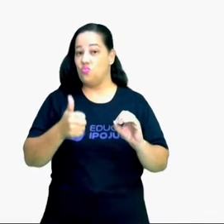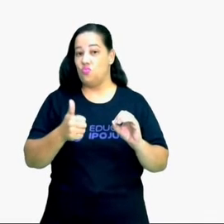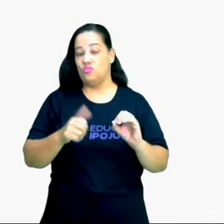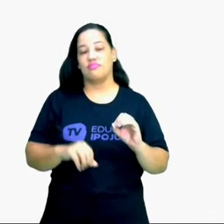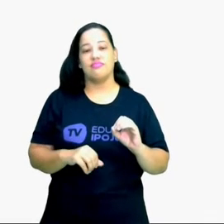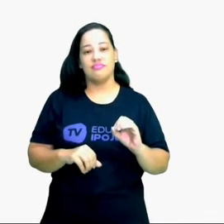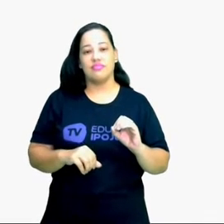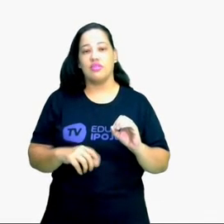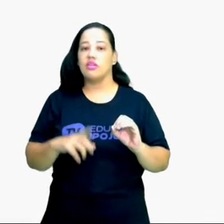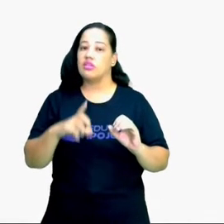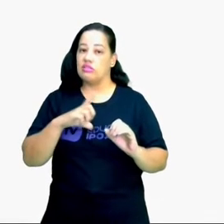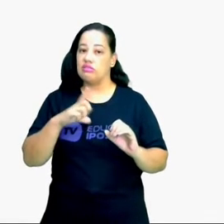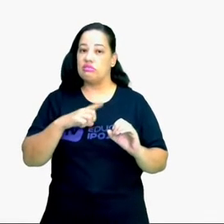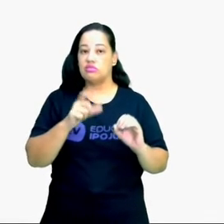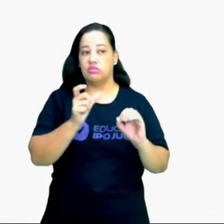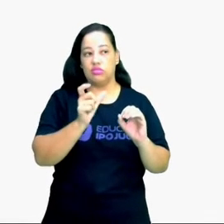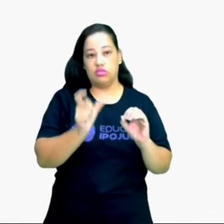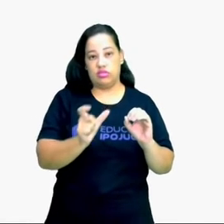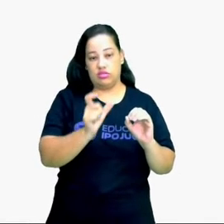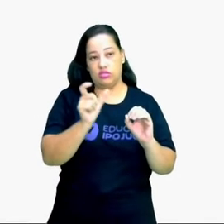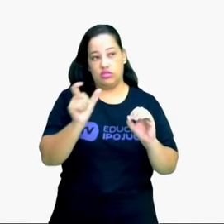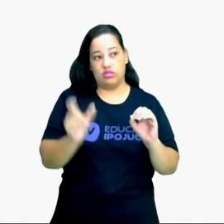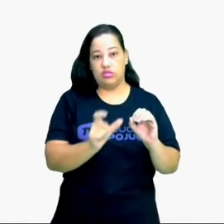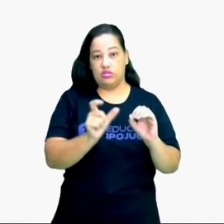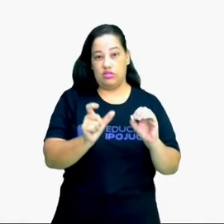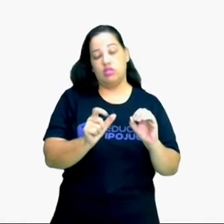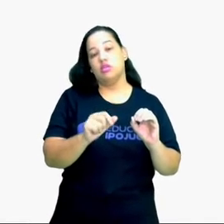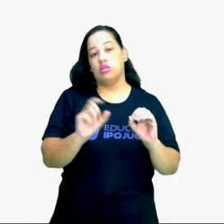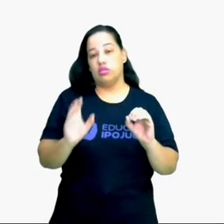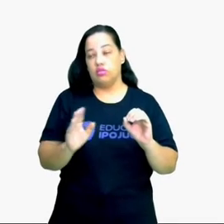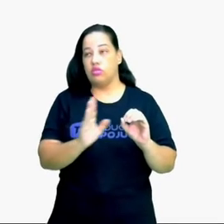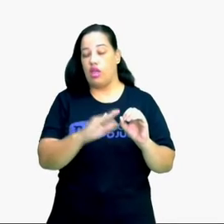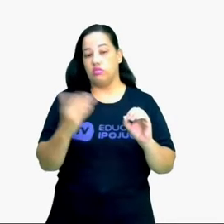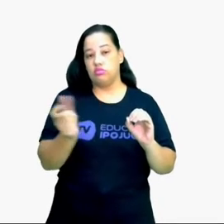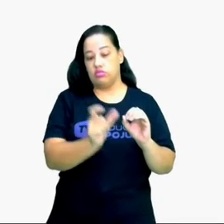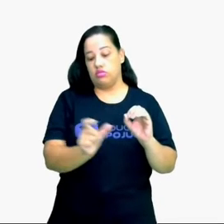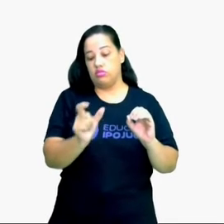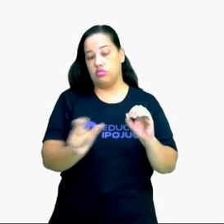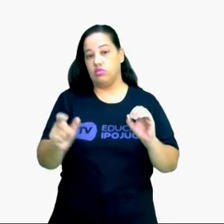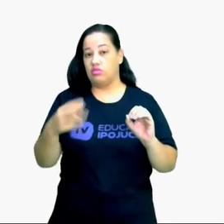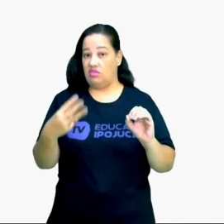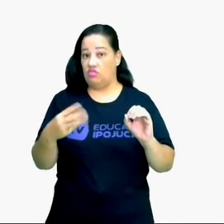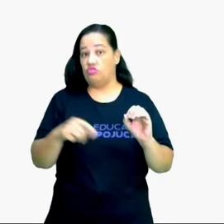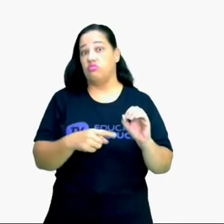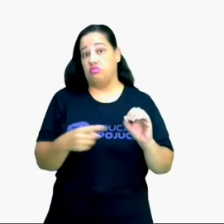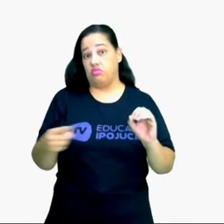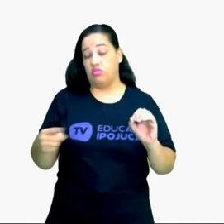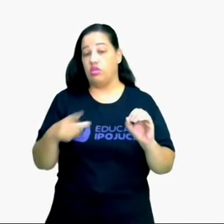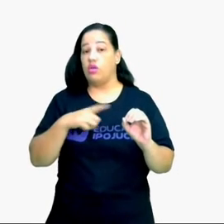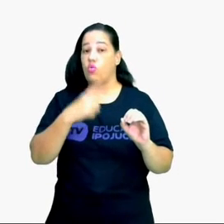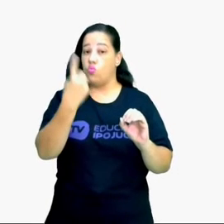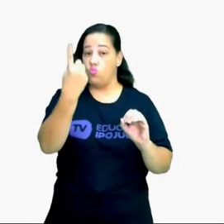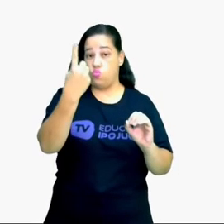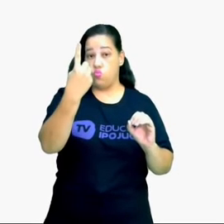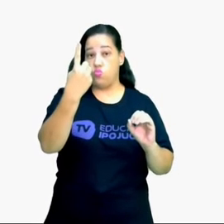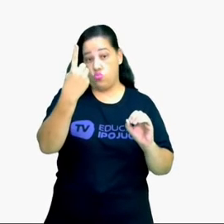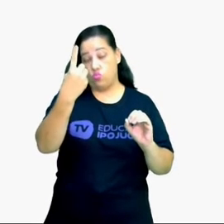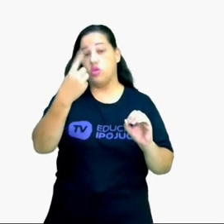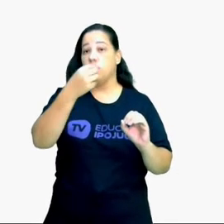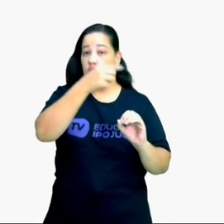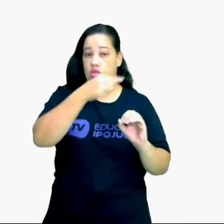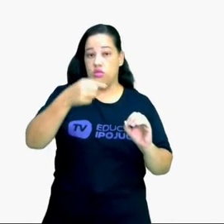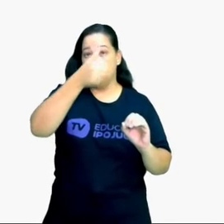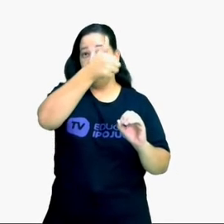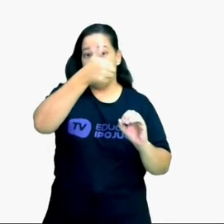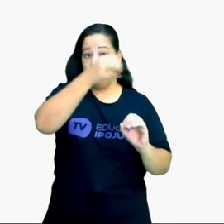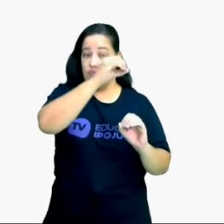0,001. Três casas decimais do lado direito, então ficará 1 sobre 1.000, que